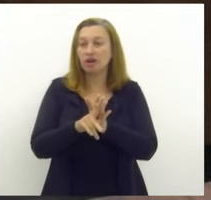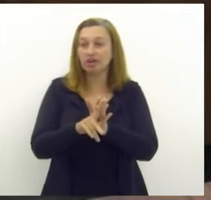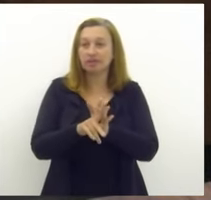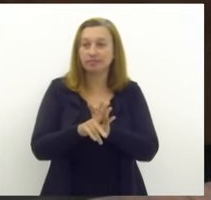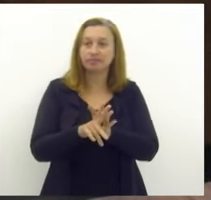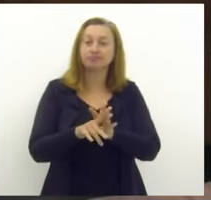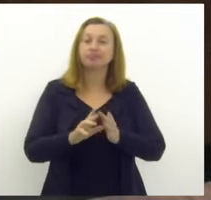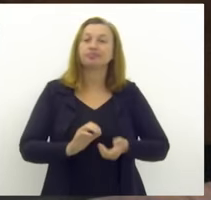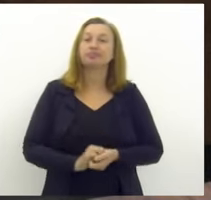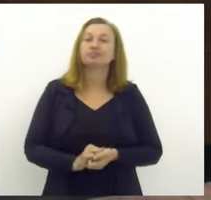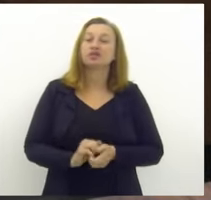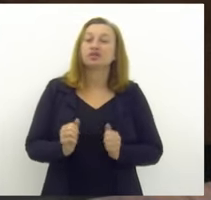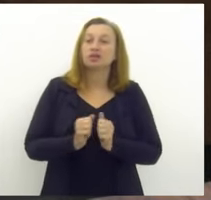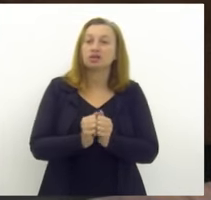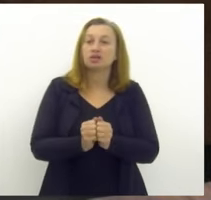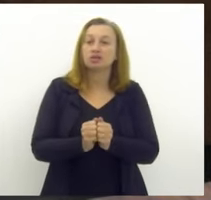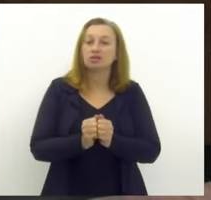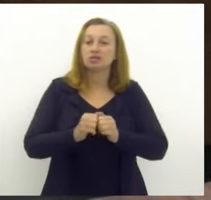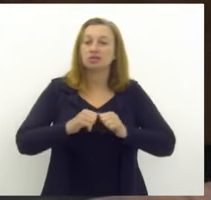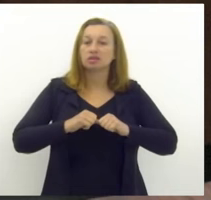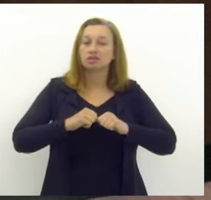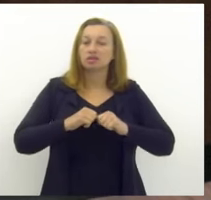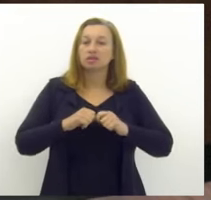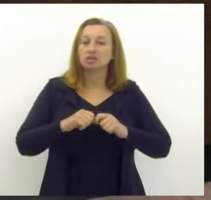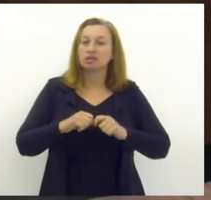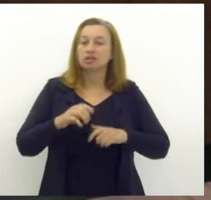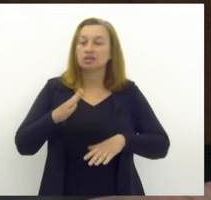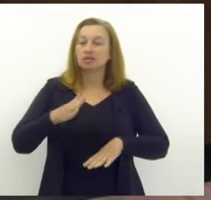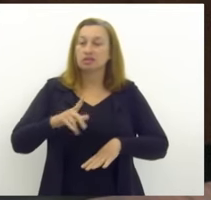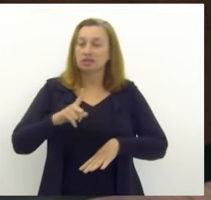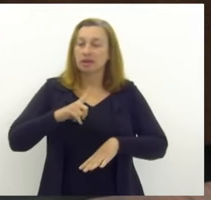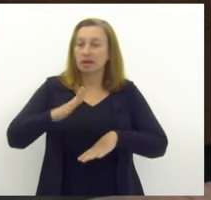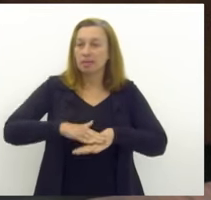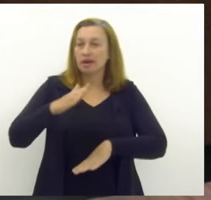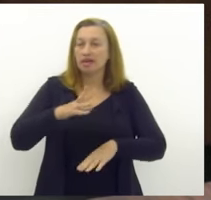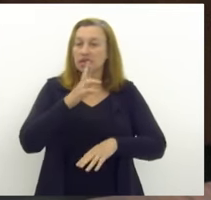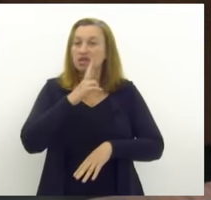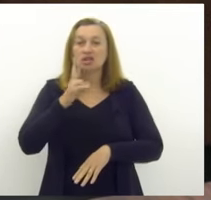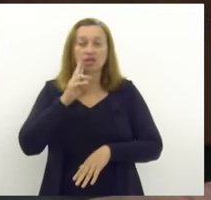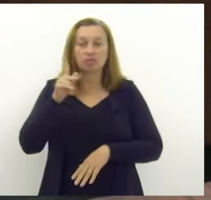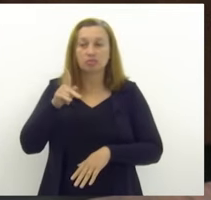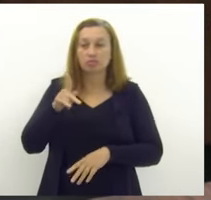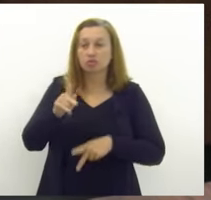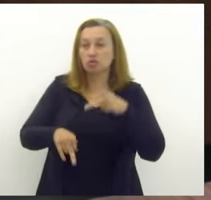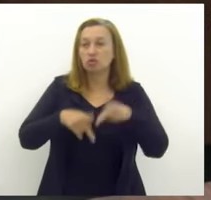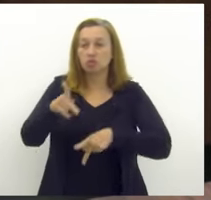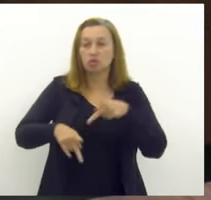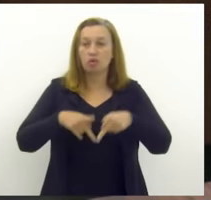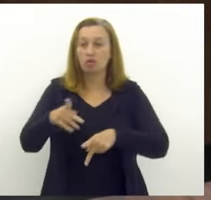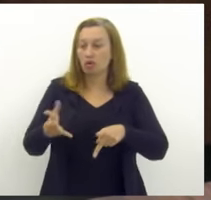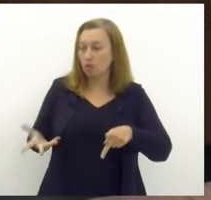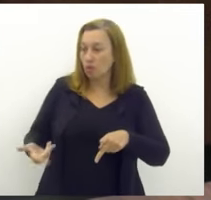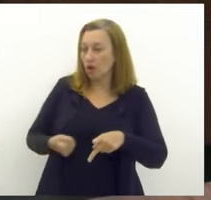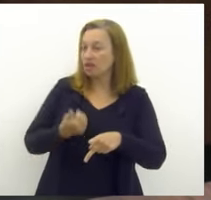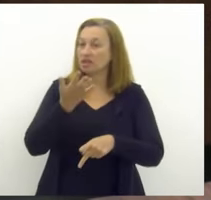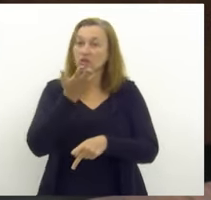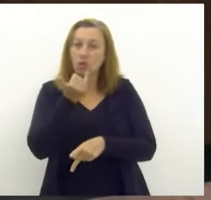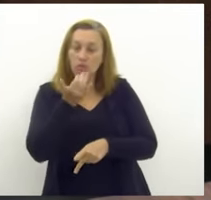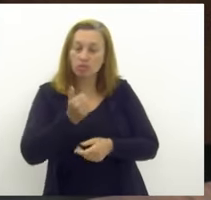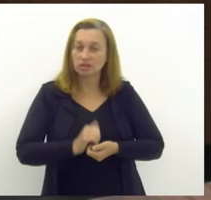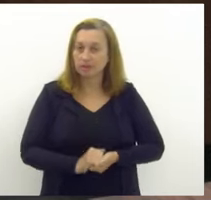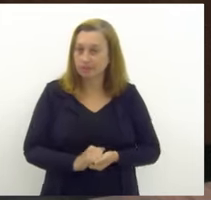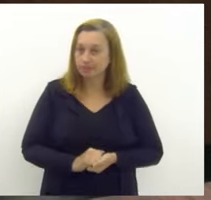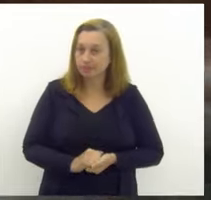de ampliar os restaurantes populares e garantir comida de qualidade comida orgânica que não faz